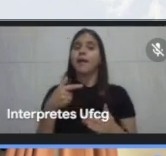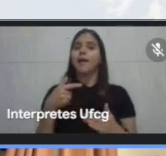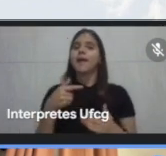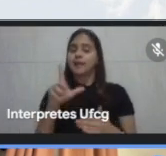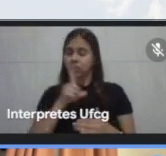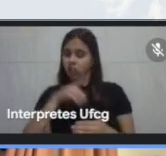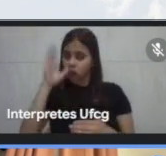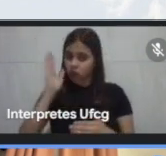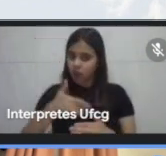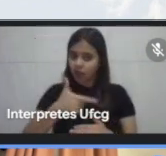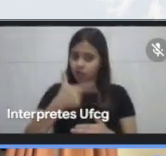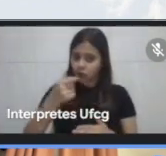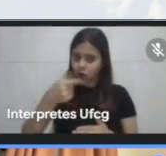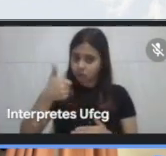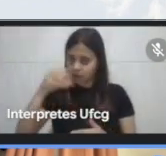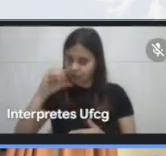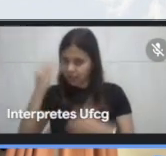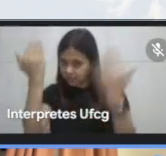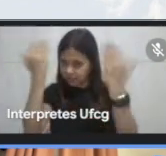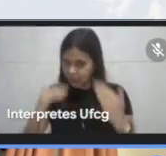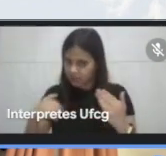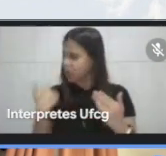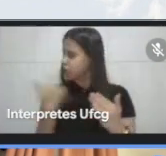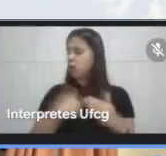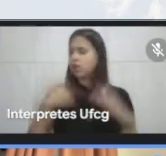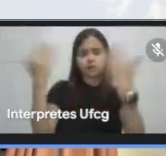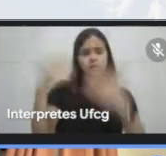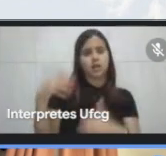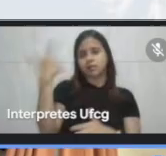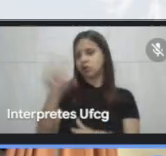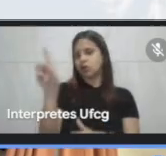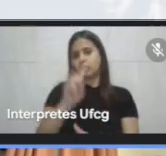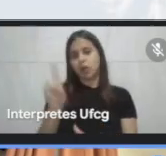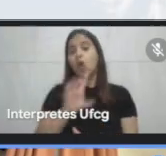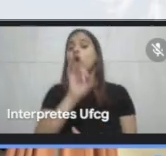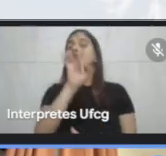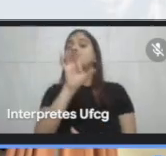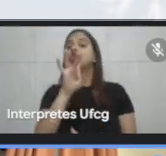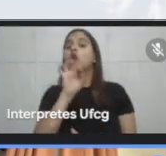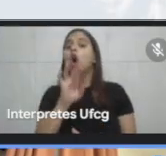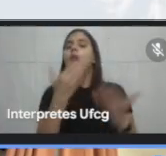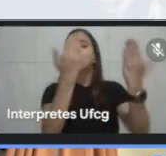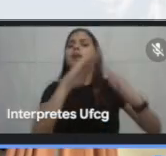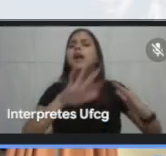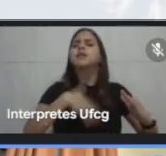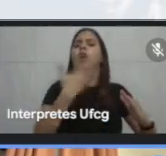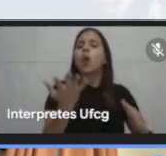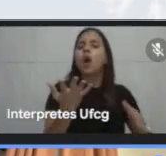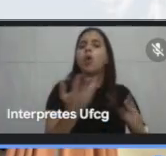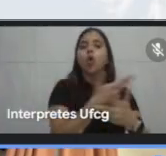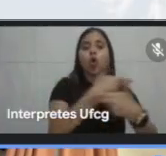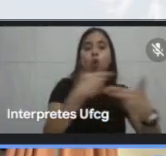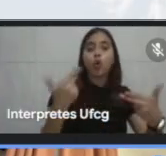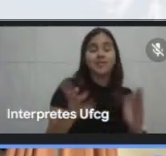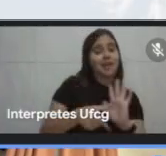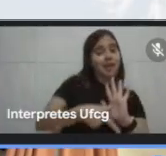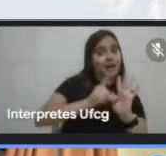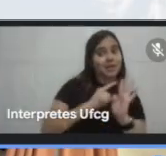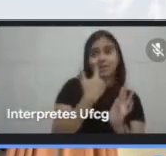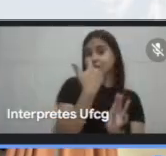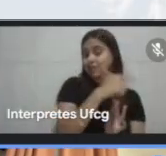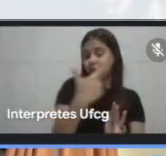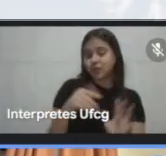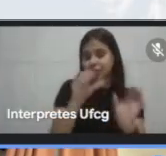em áreas novas. Então, áreas que não eram urbanas, que passaram ou vão passar a ser urbanas. Então, aqui, basicamente, seria